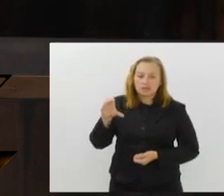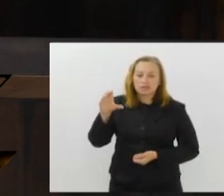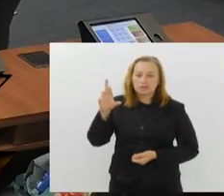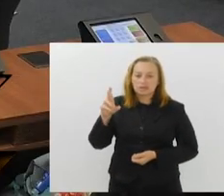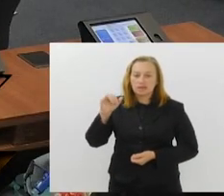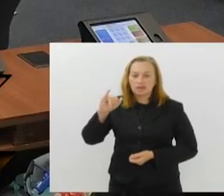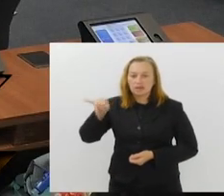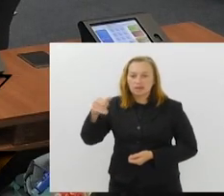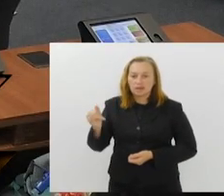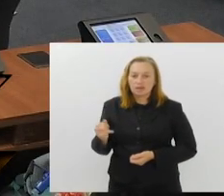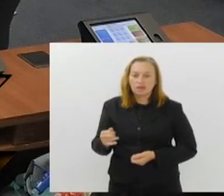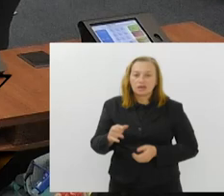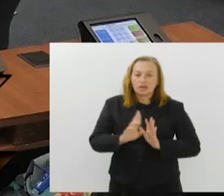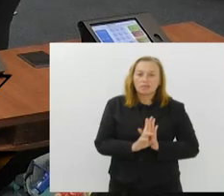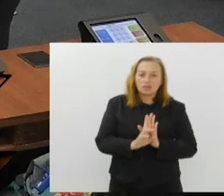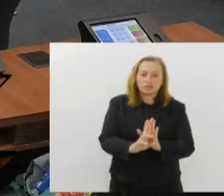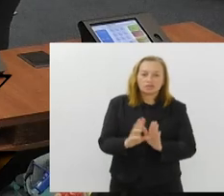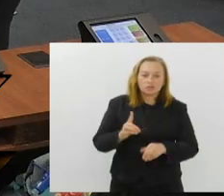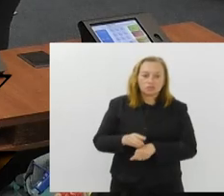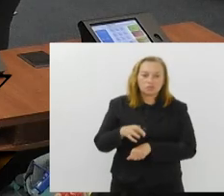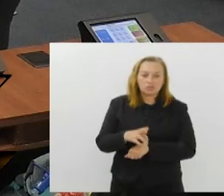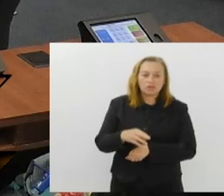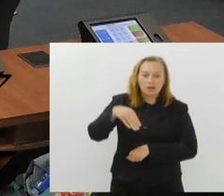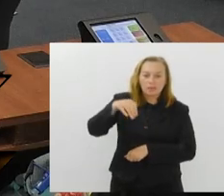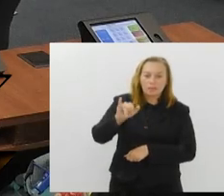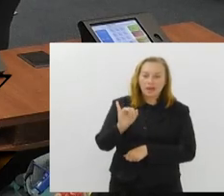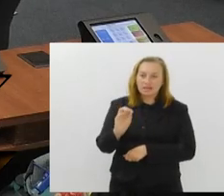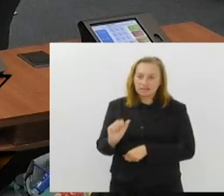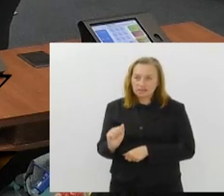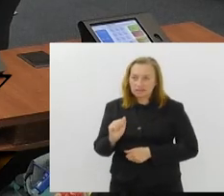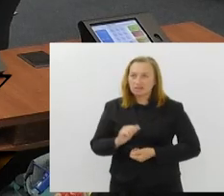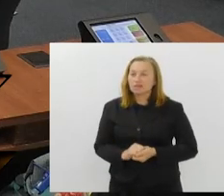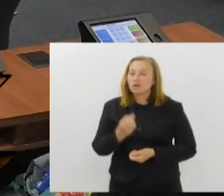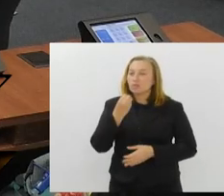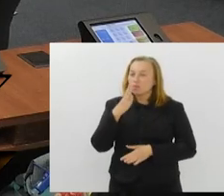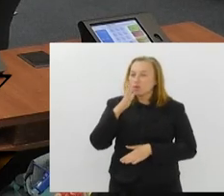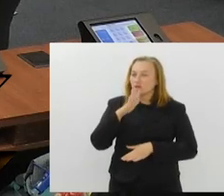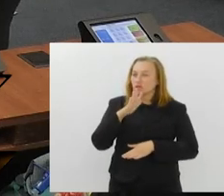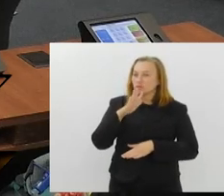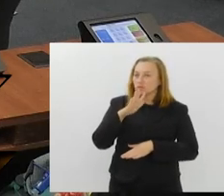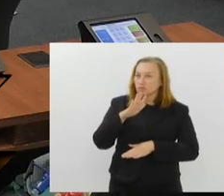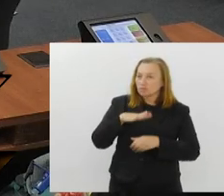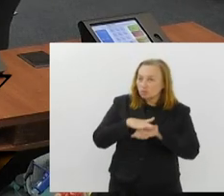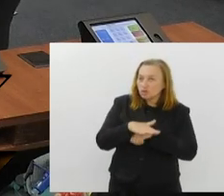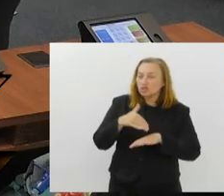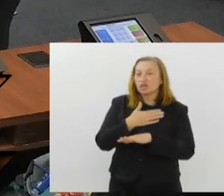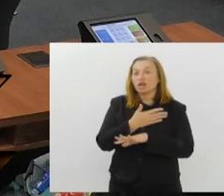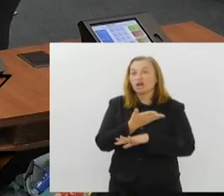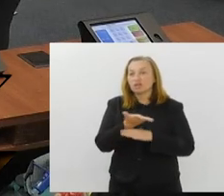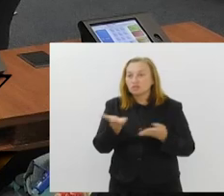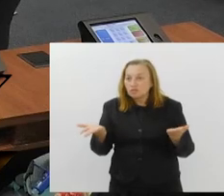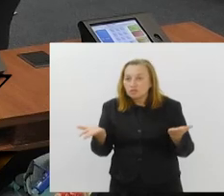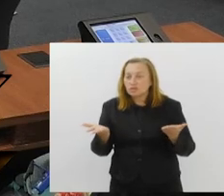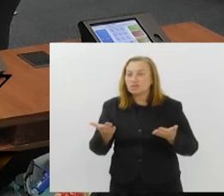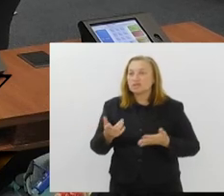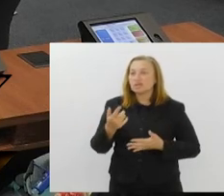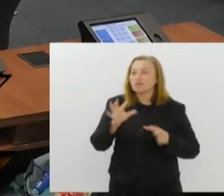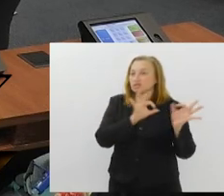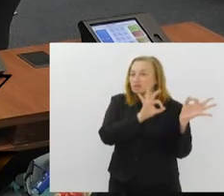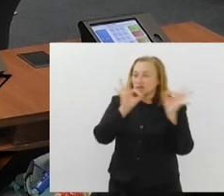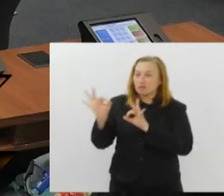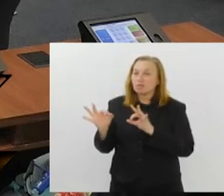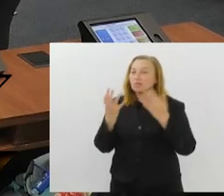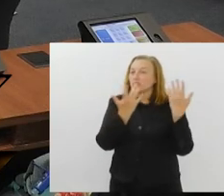Diniz Muito obrigado senhor presidente Boa noite a todas e todas a todos que nos assistem